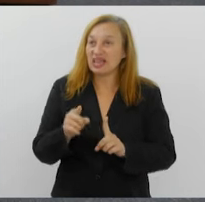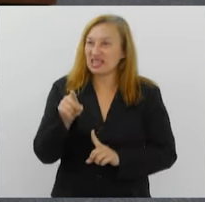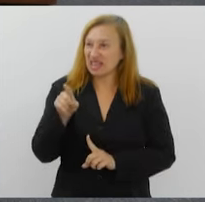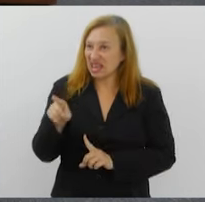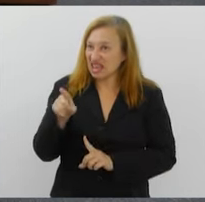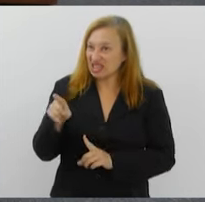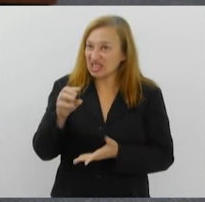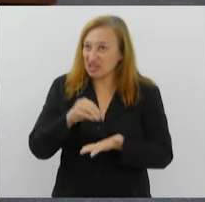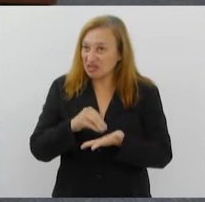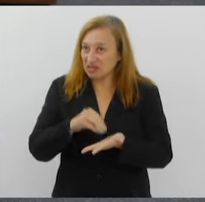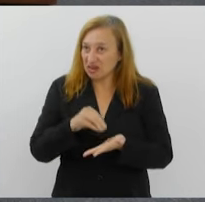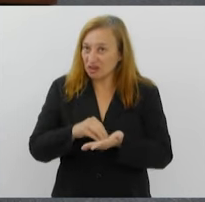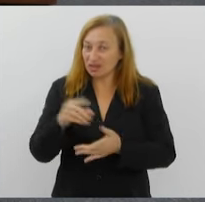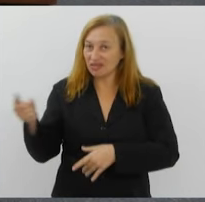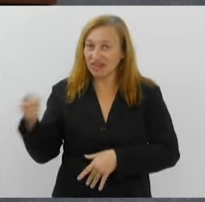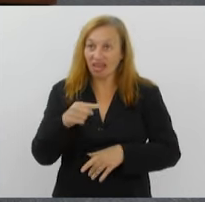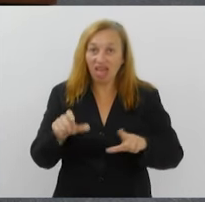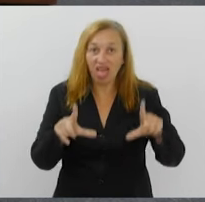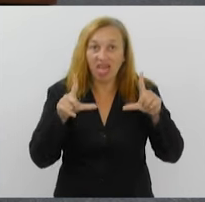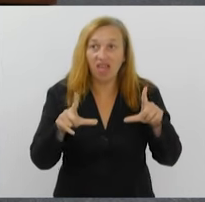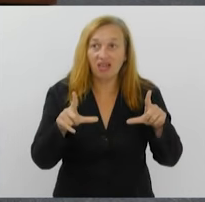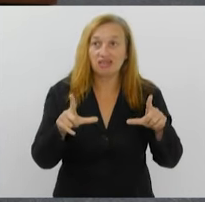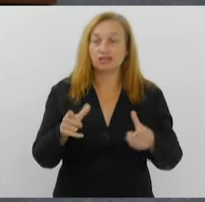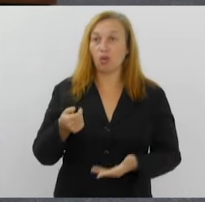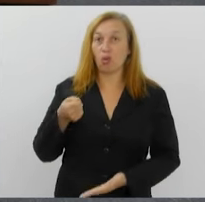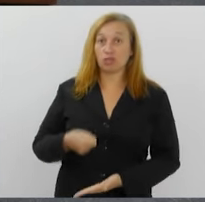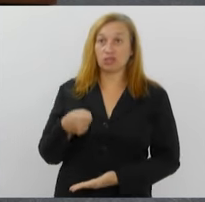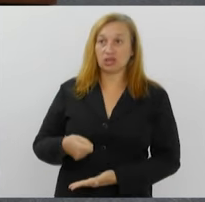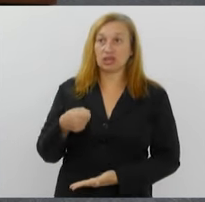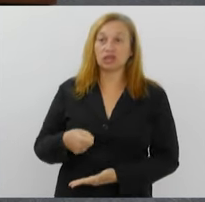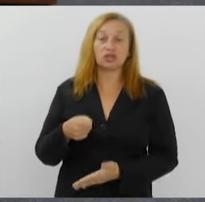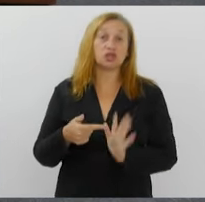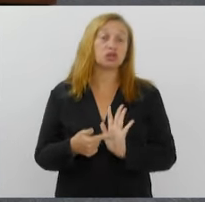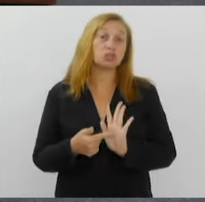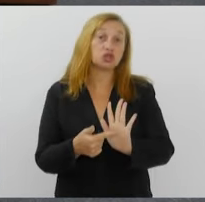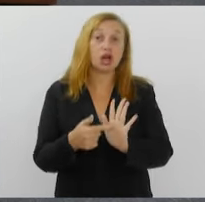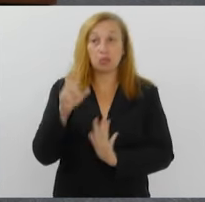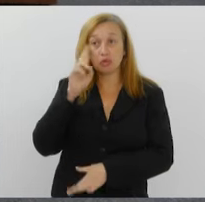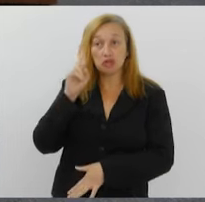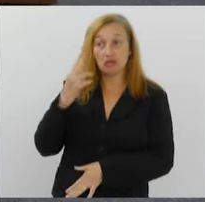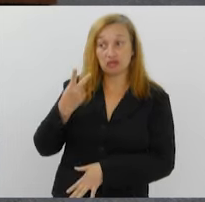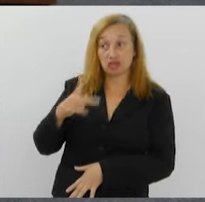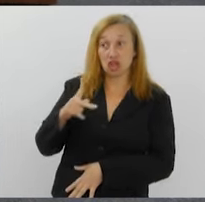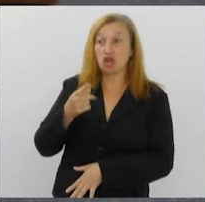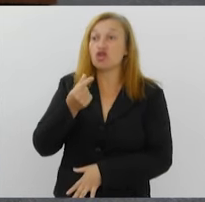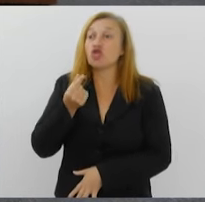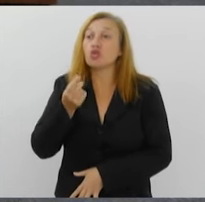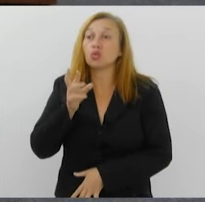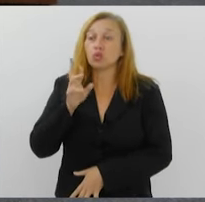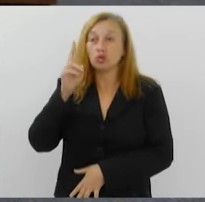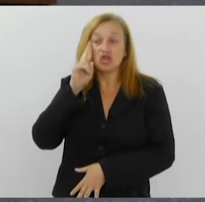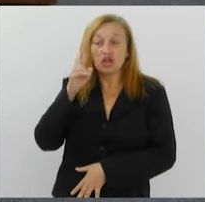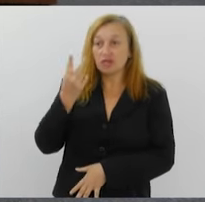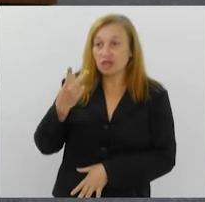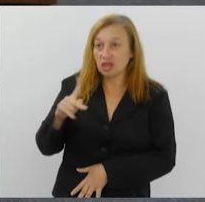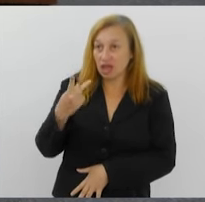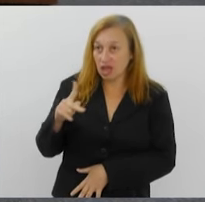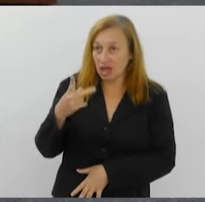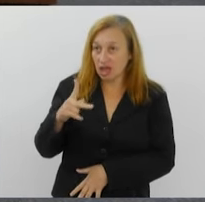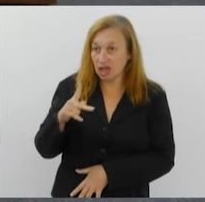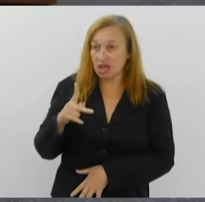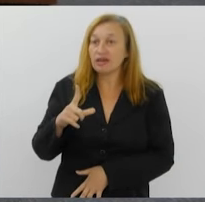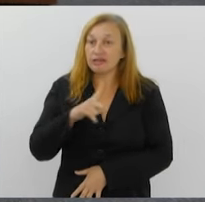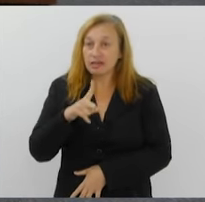as sessões, vem aqui, faz graça, porque ele deve ter a obrigação de mostrar para o chefe dele, para o dono dele, porque esse time está acostumado a ser dono de